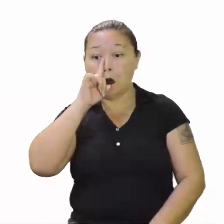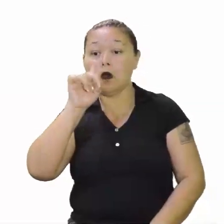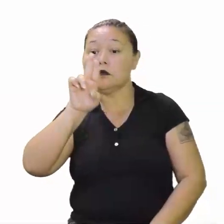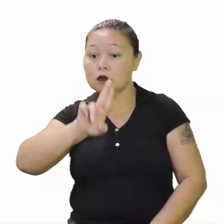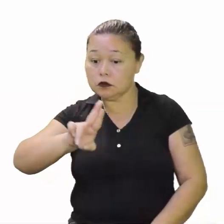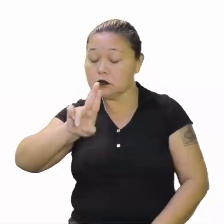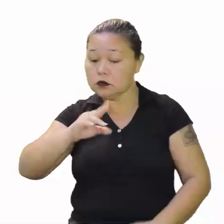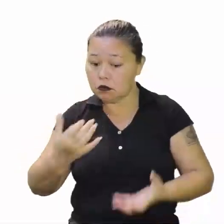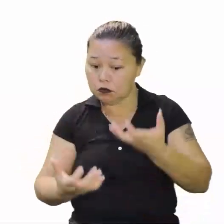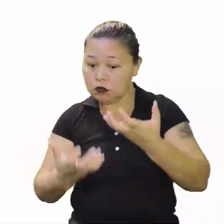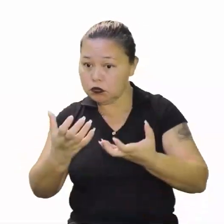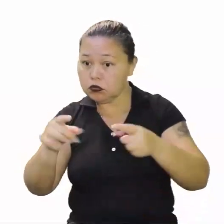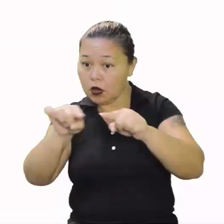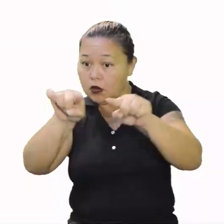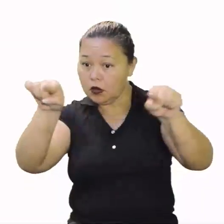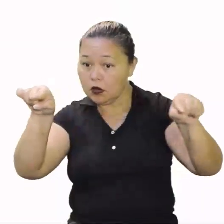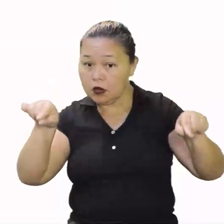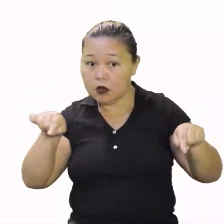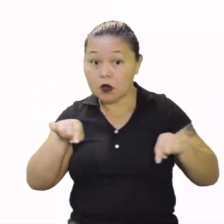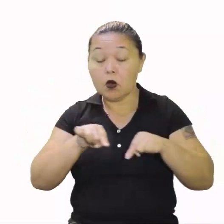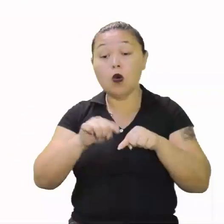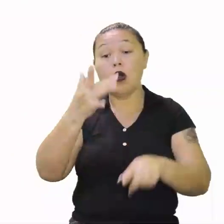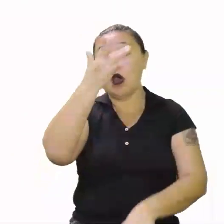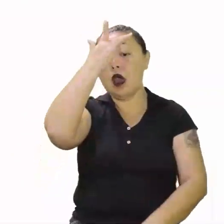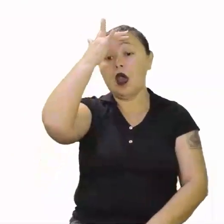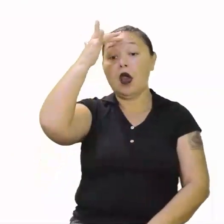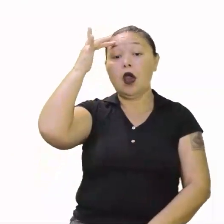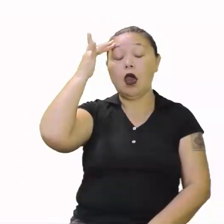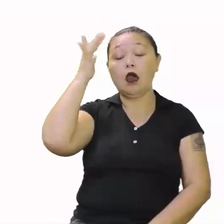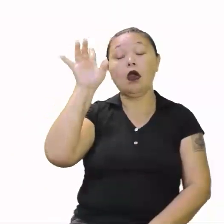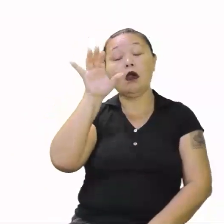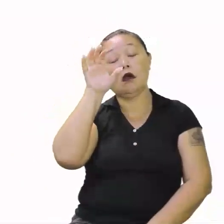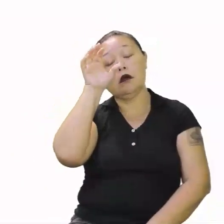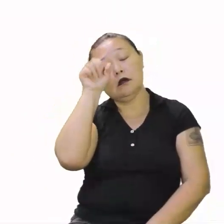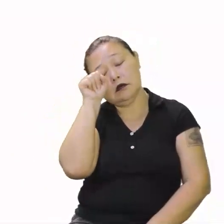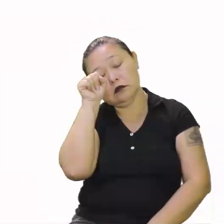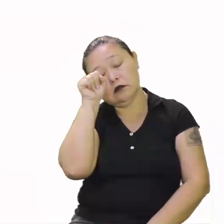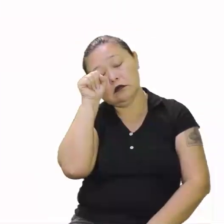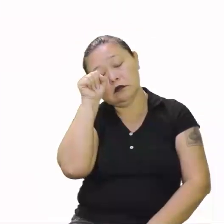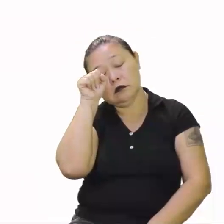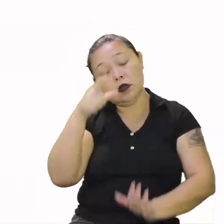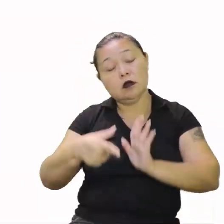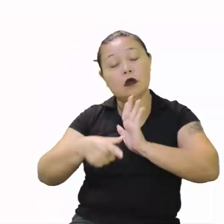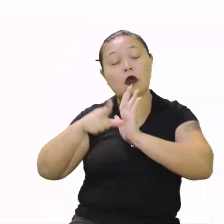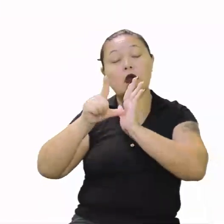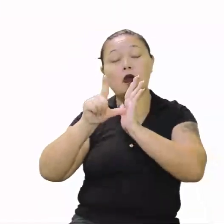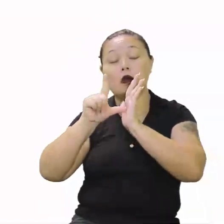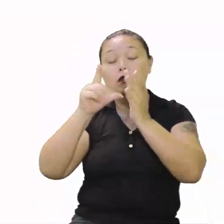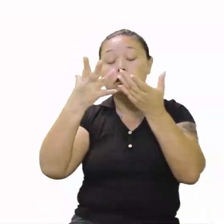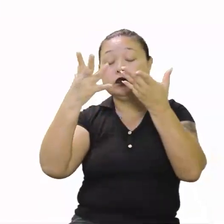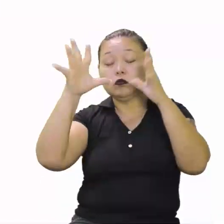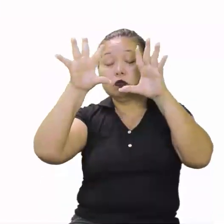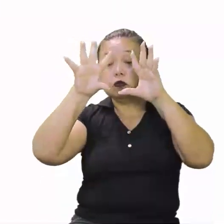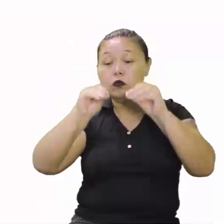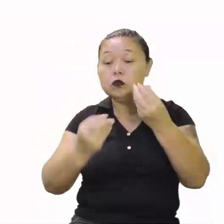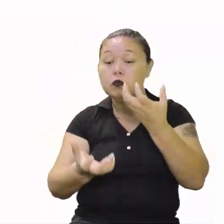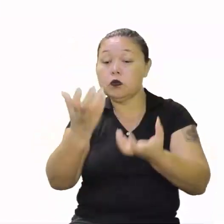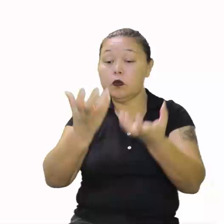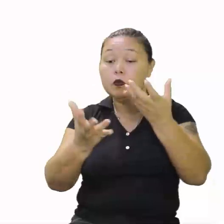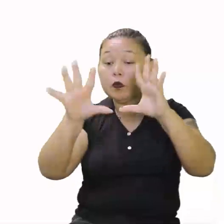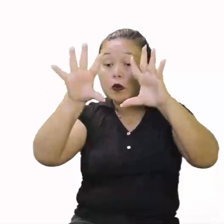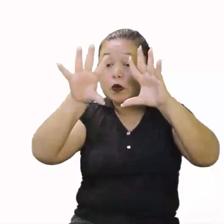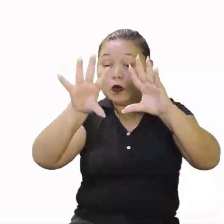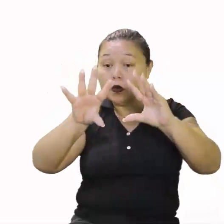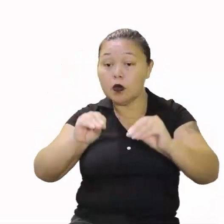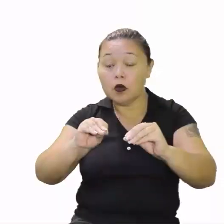recurso ocorria quando as pessoas adormeciam antes de apagarem totalmente a fogueira,